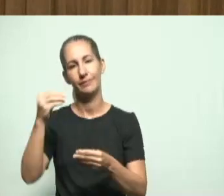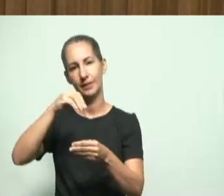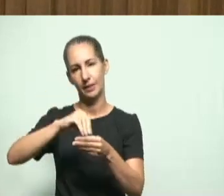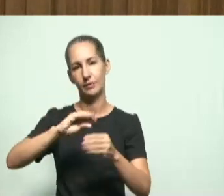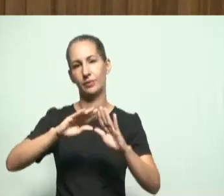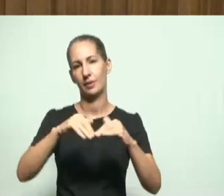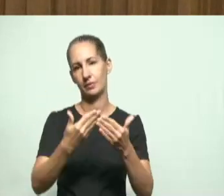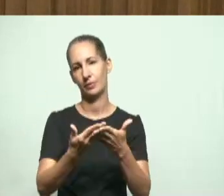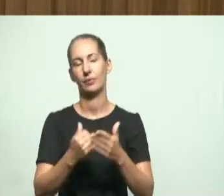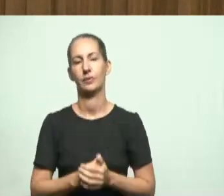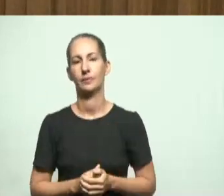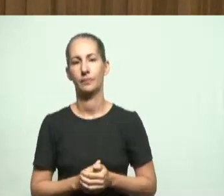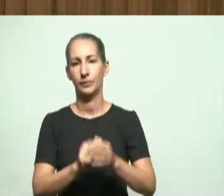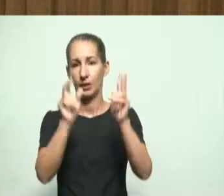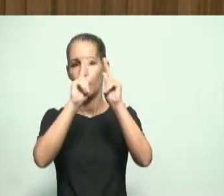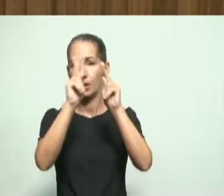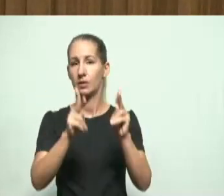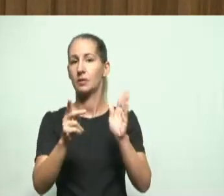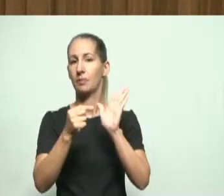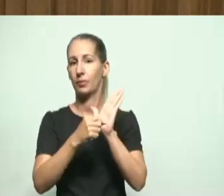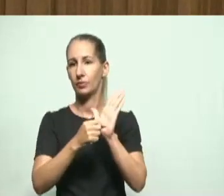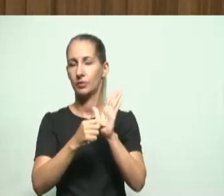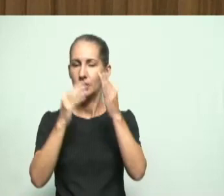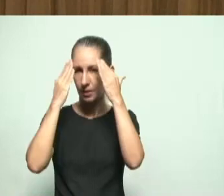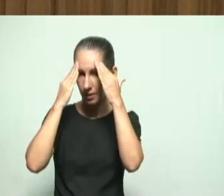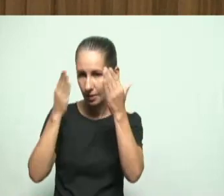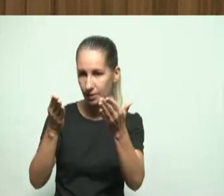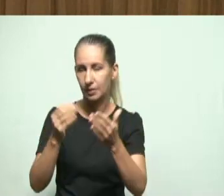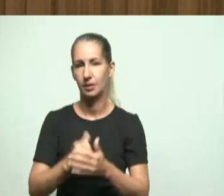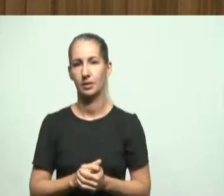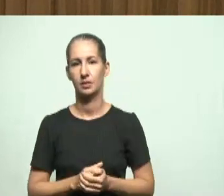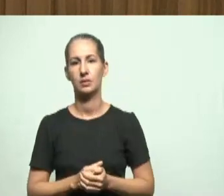né? Então, esse projeto, eu agradeço